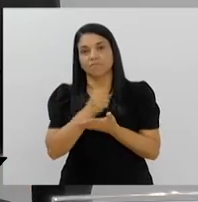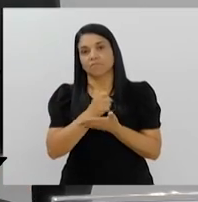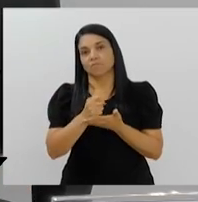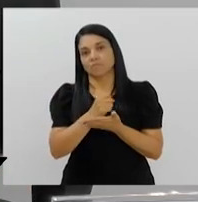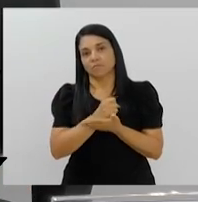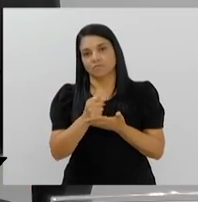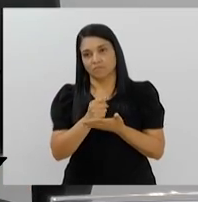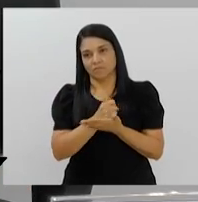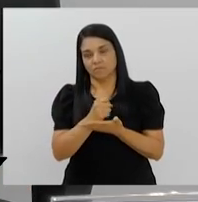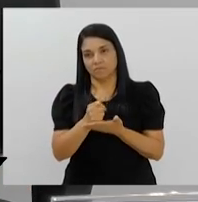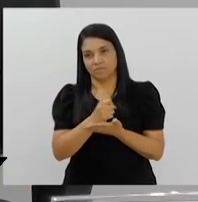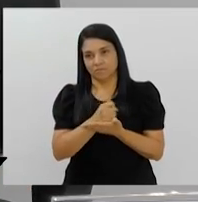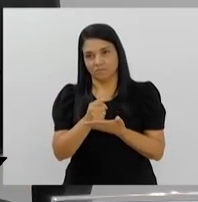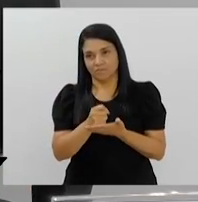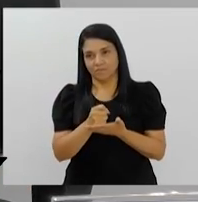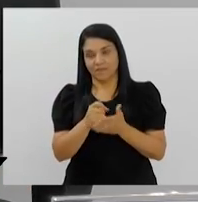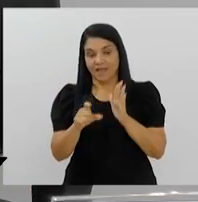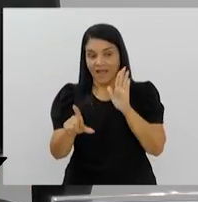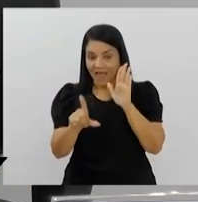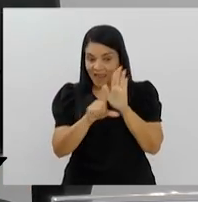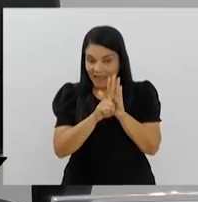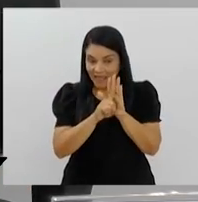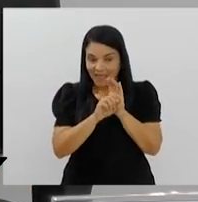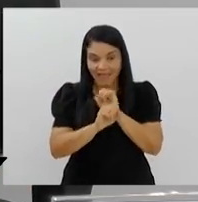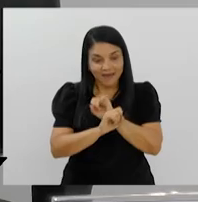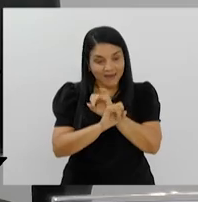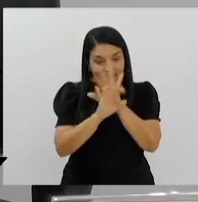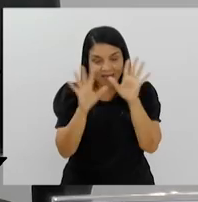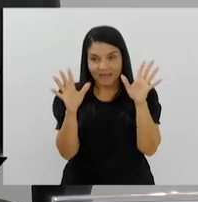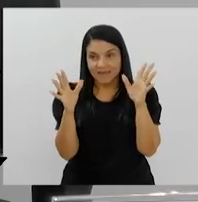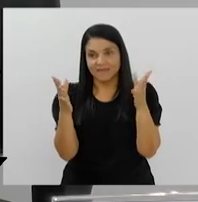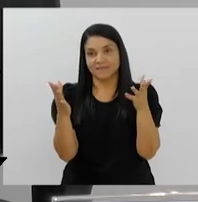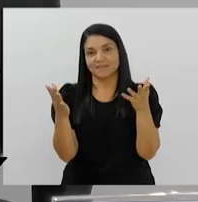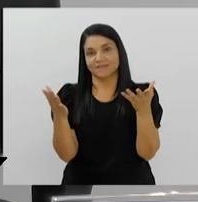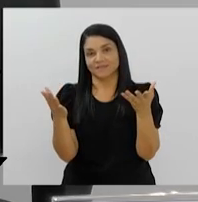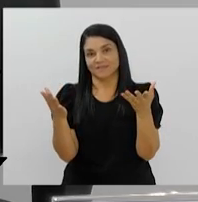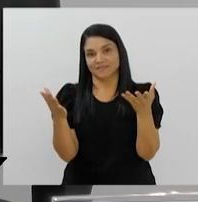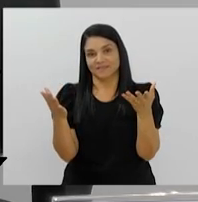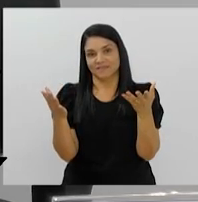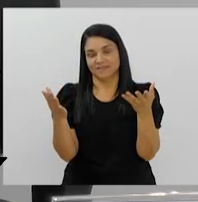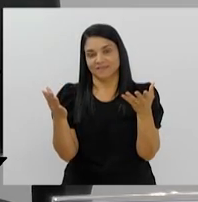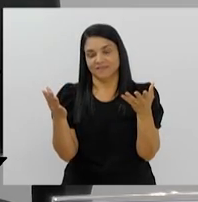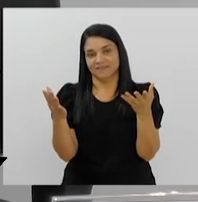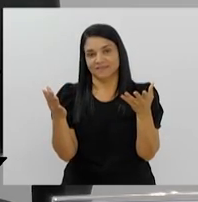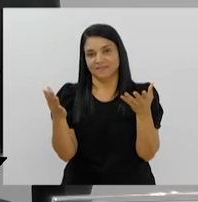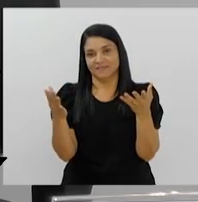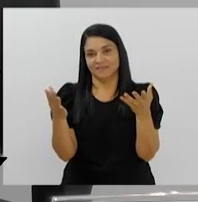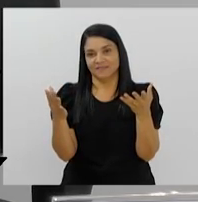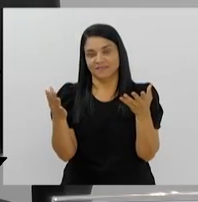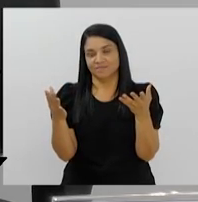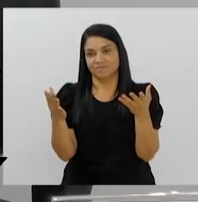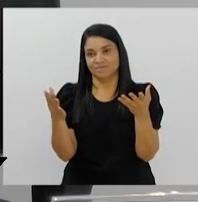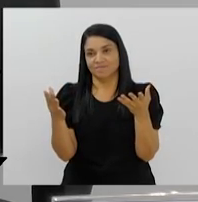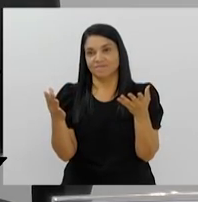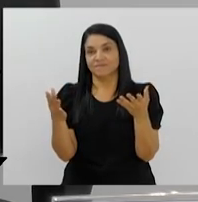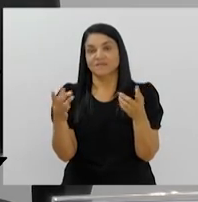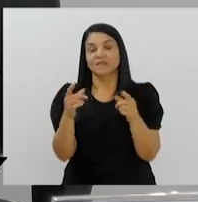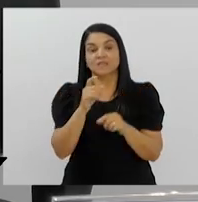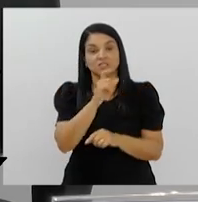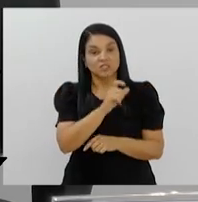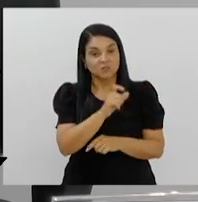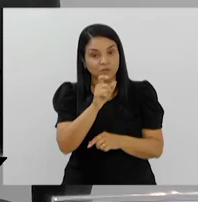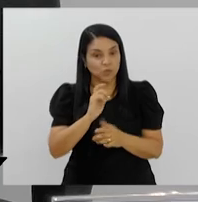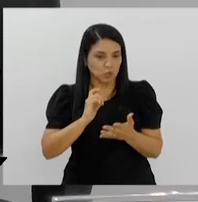contratos a lei é bem clara só nesses casos mesmo sendo inadimplente